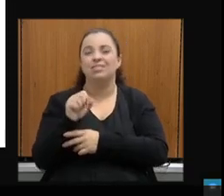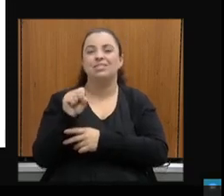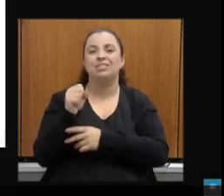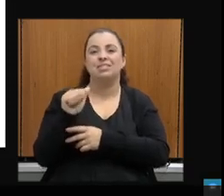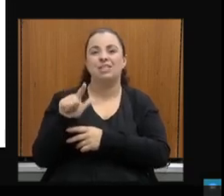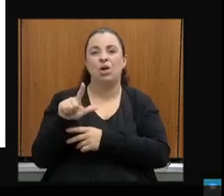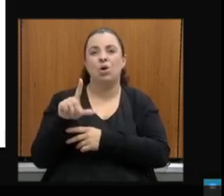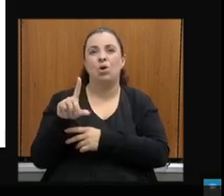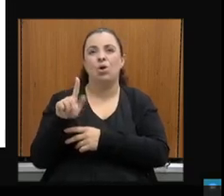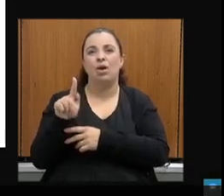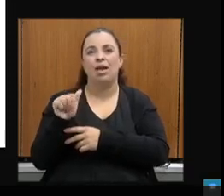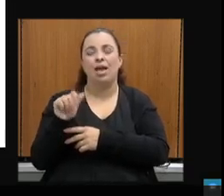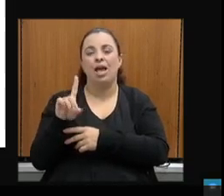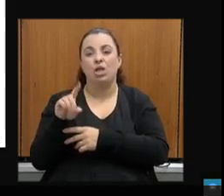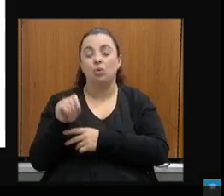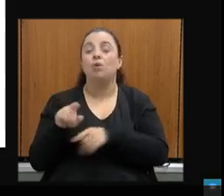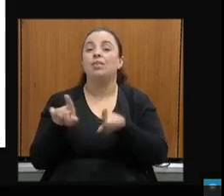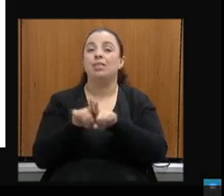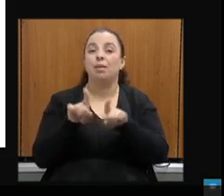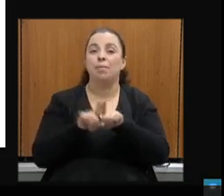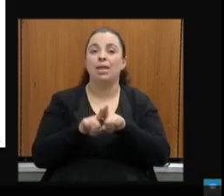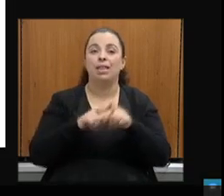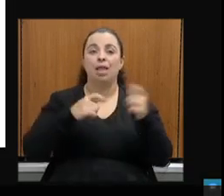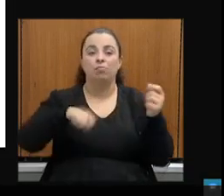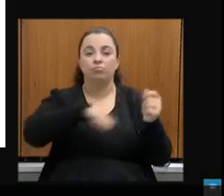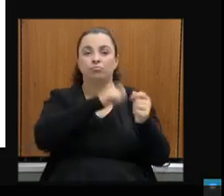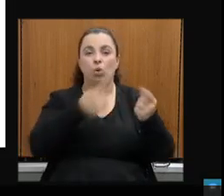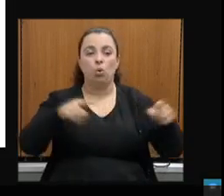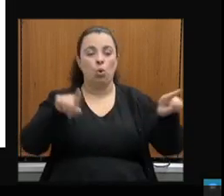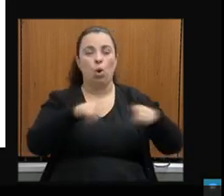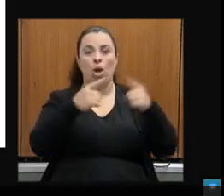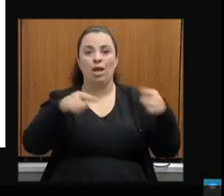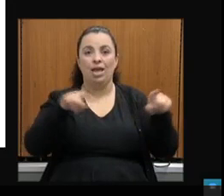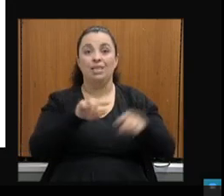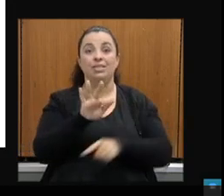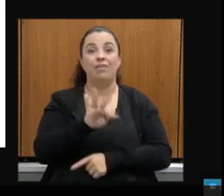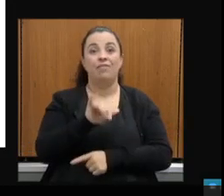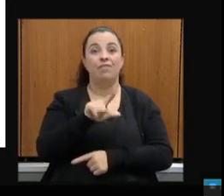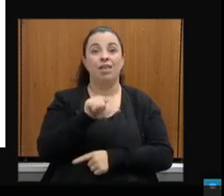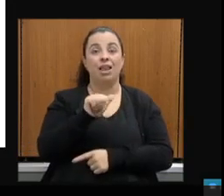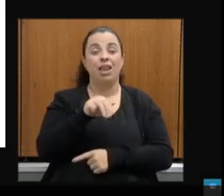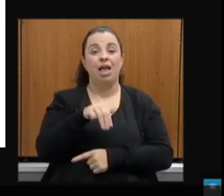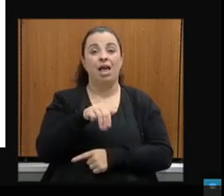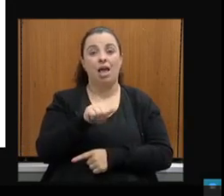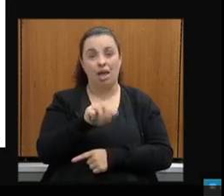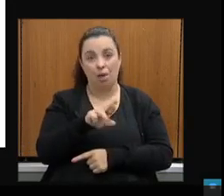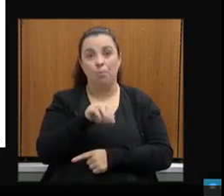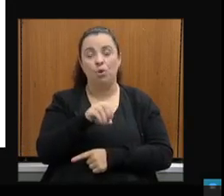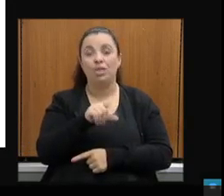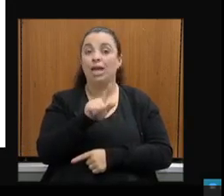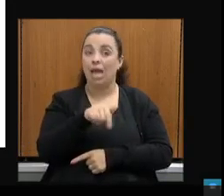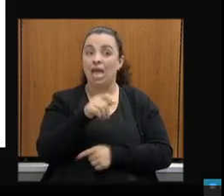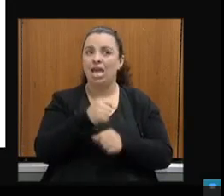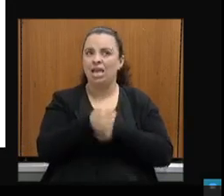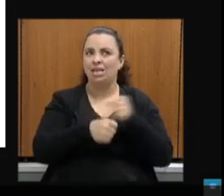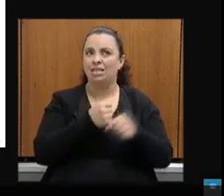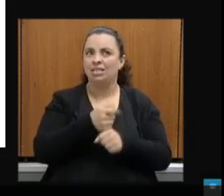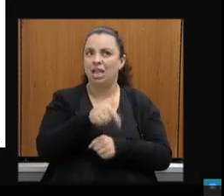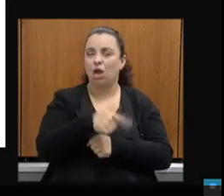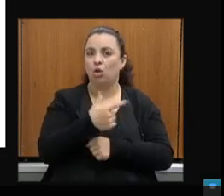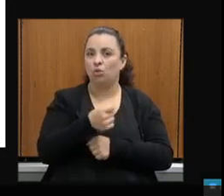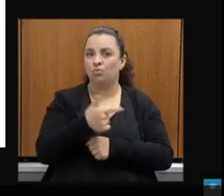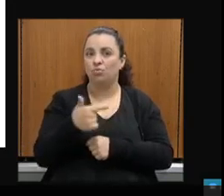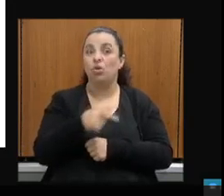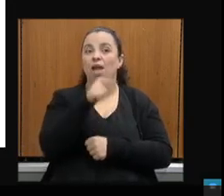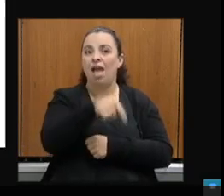anos da independência da mulher Vanda que a filarmônica né para o exterior e acabamos Estamos fazendo aqui também